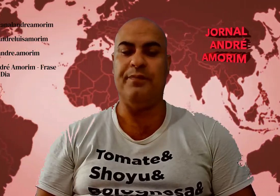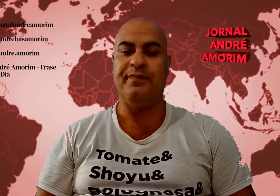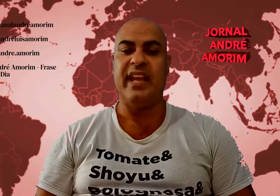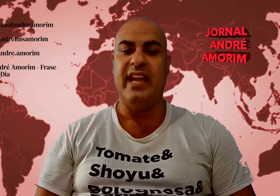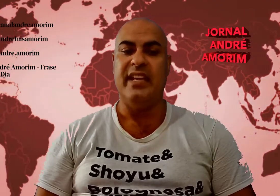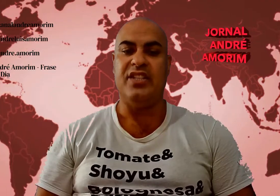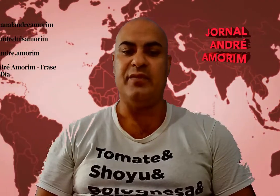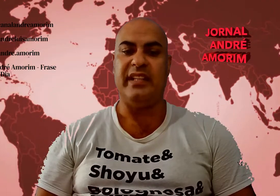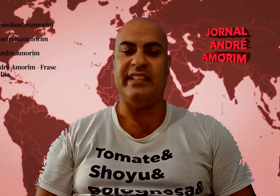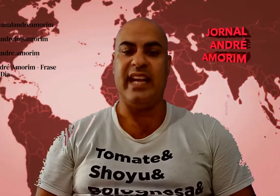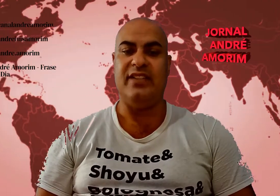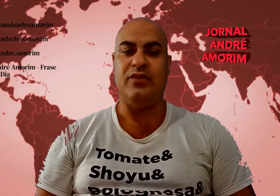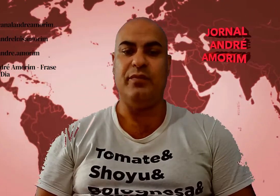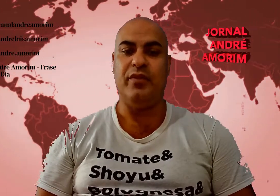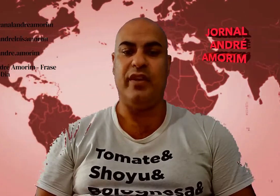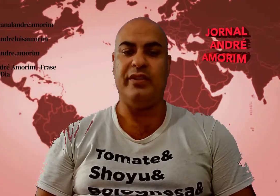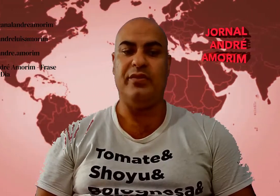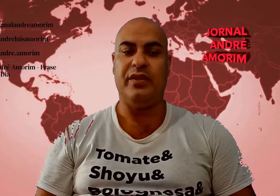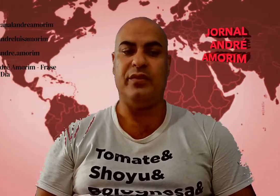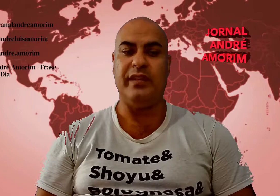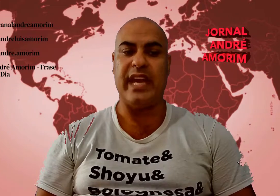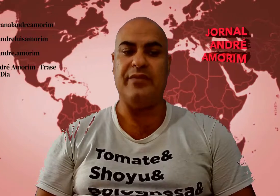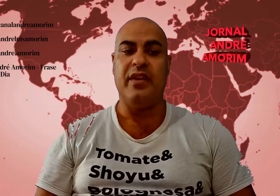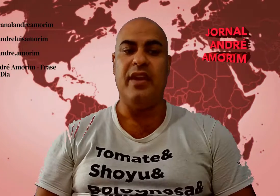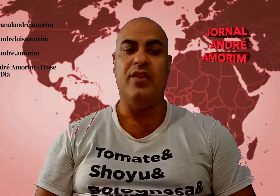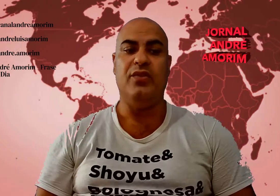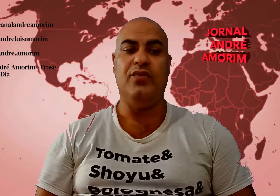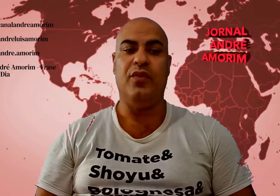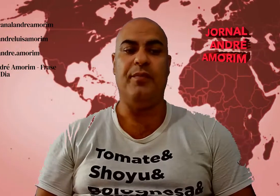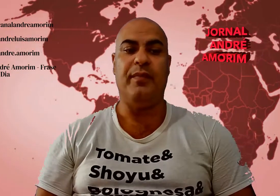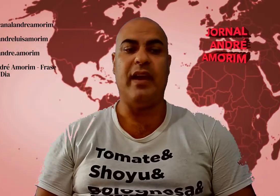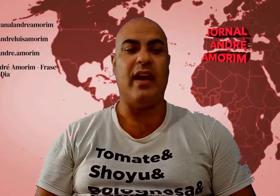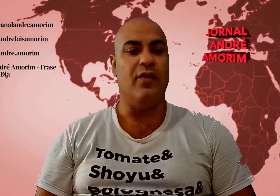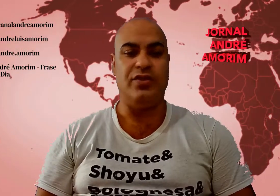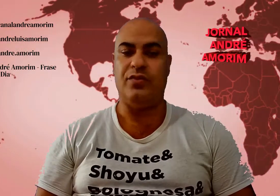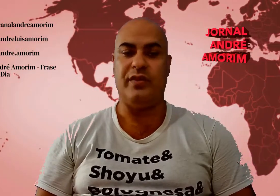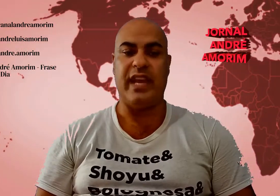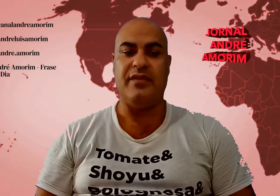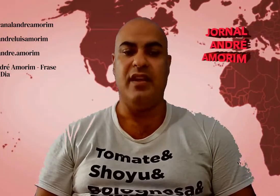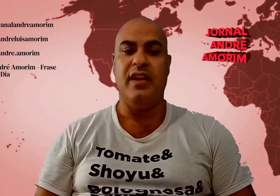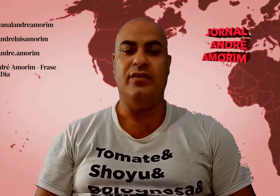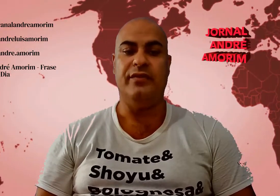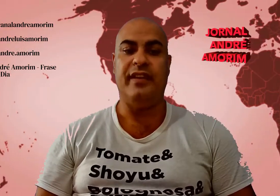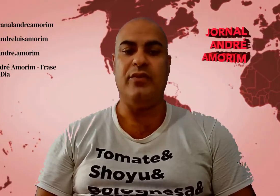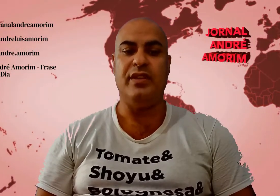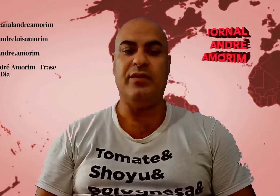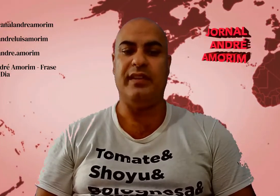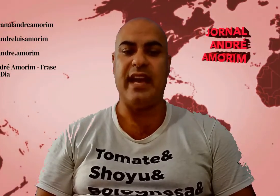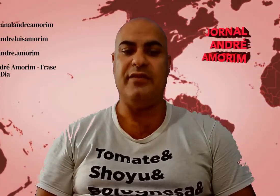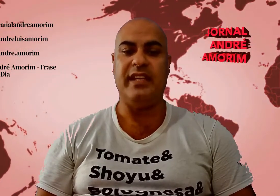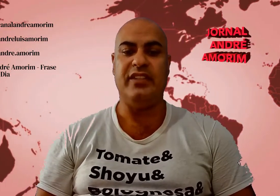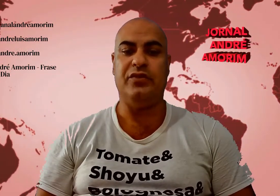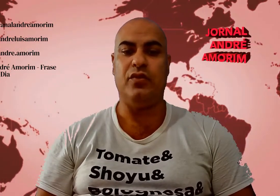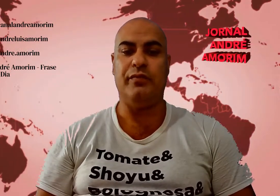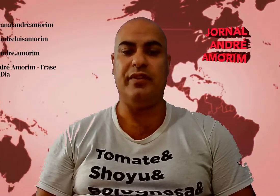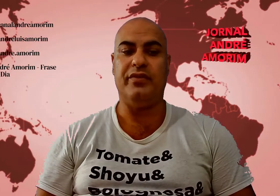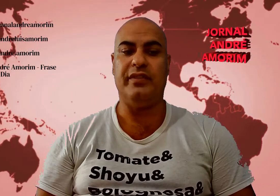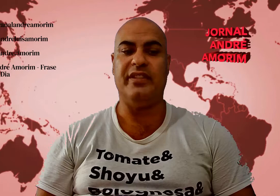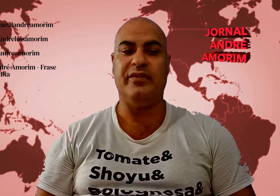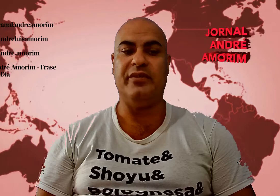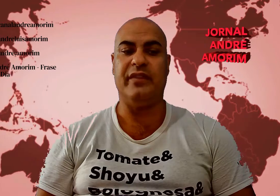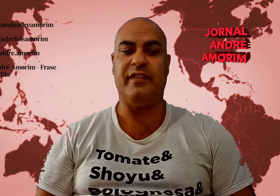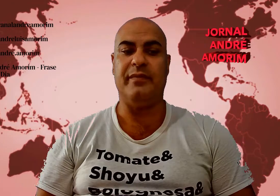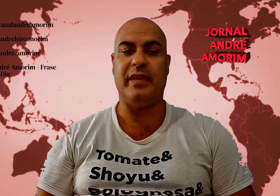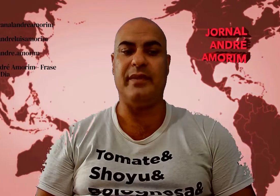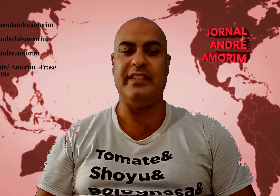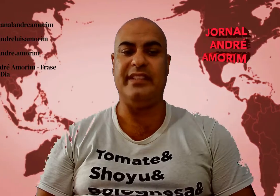público ou não. Antes de mais nada, eu não posto o que eu não quero. Eu não vou onde eu não quero. Eu não falo o que não quero. Nem estou com